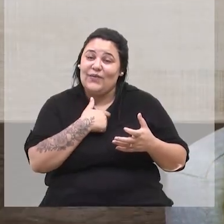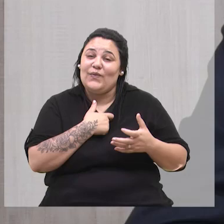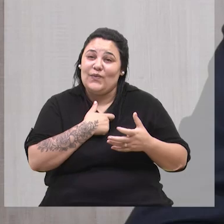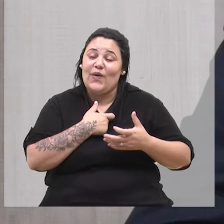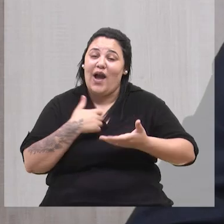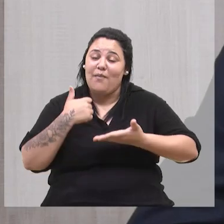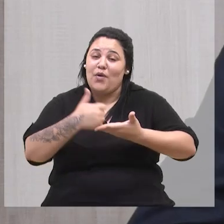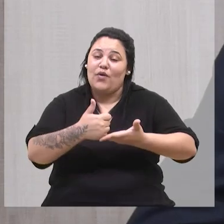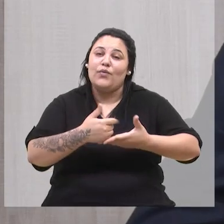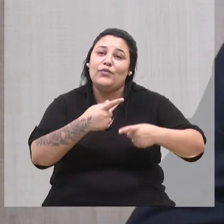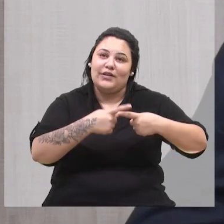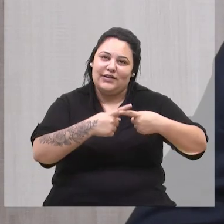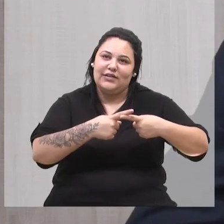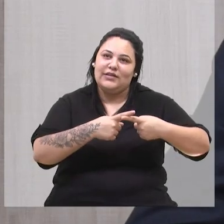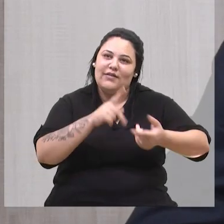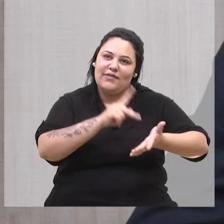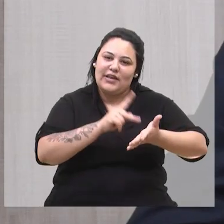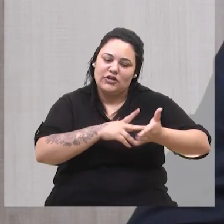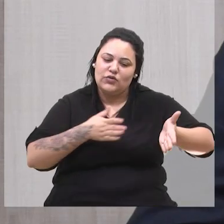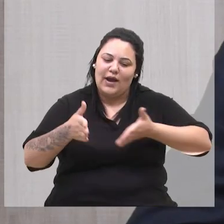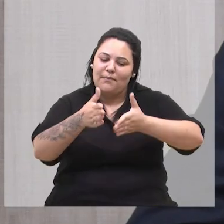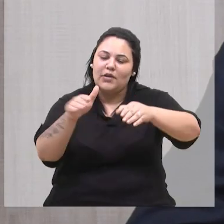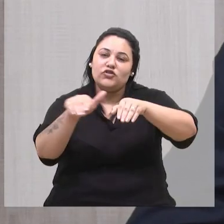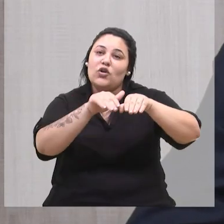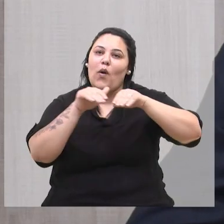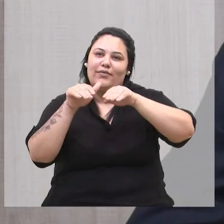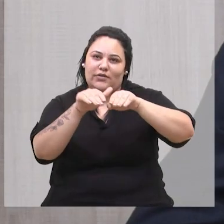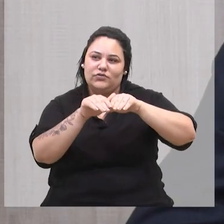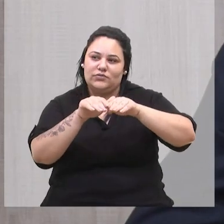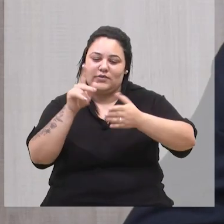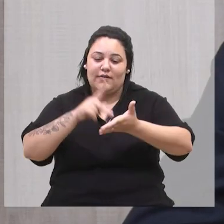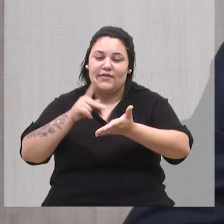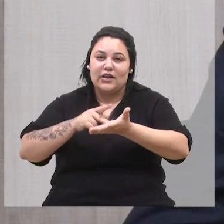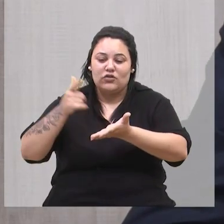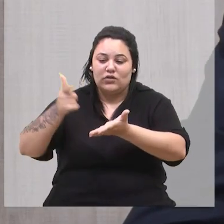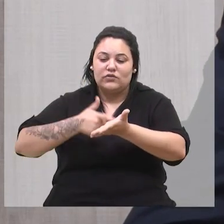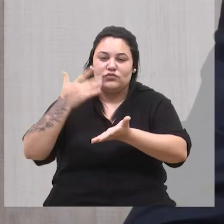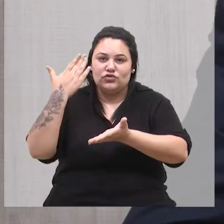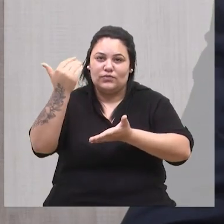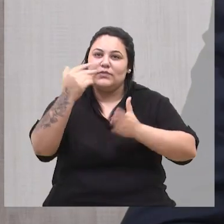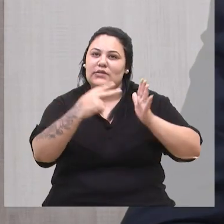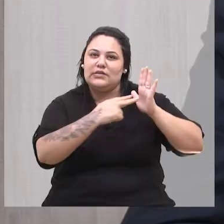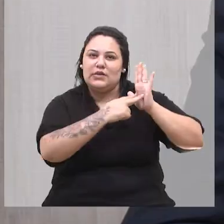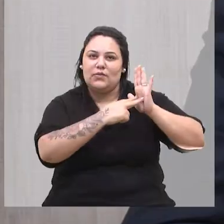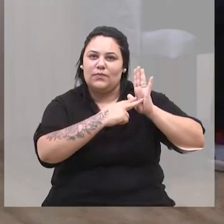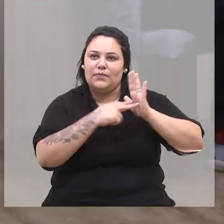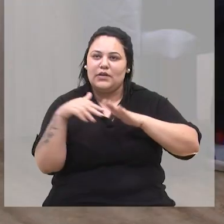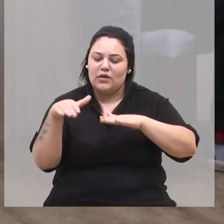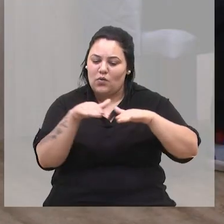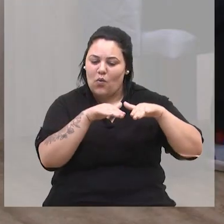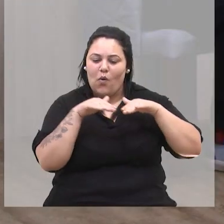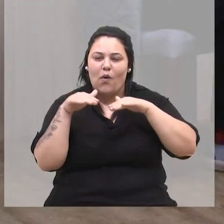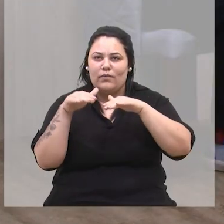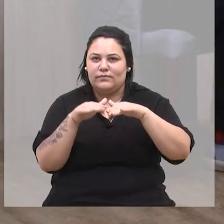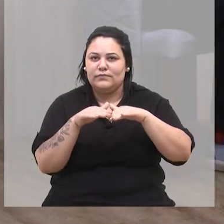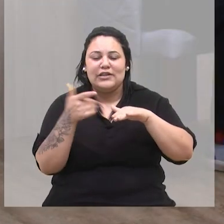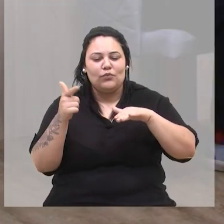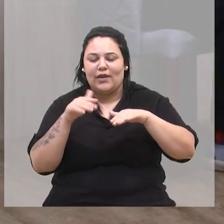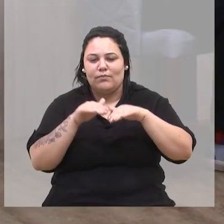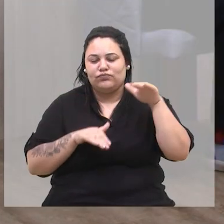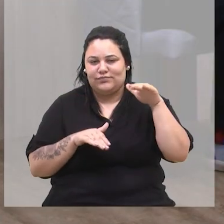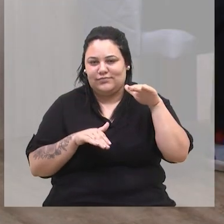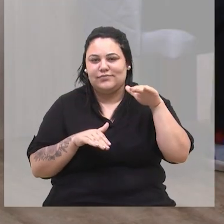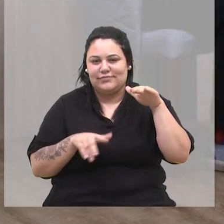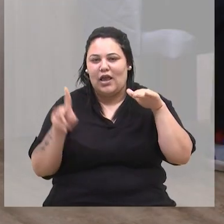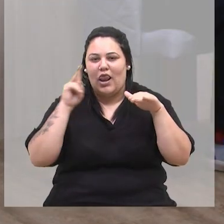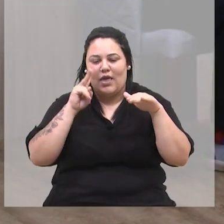equidade, na verdade. Exatamente. Na verdade, a obra ela chama a atenção para que sejam iguais num cenário de desigualdade.